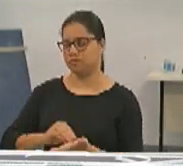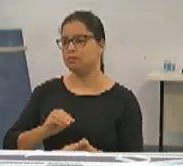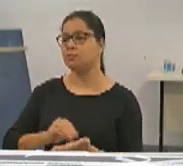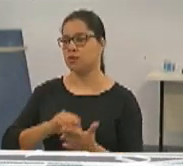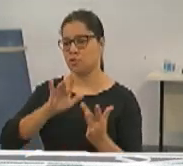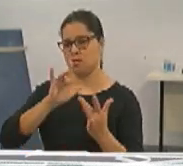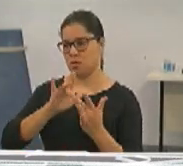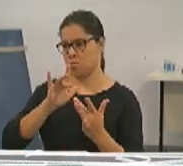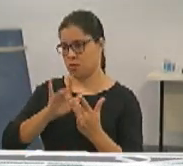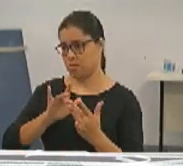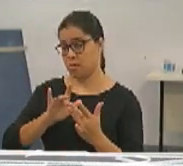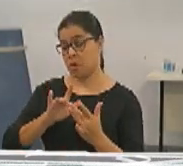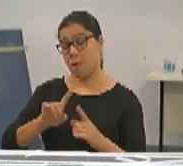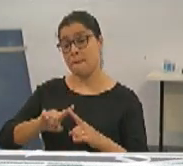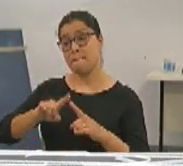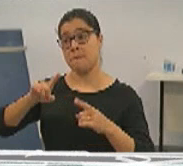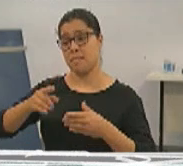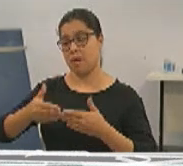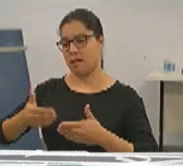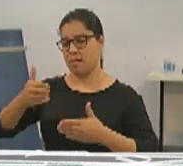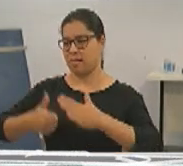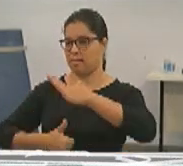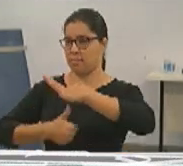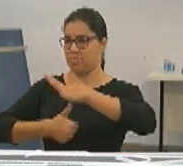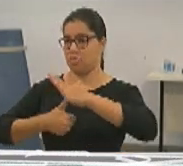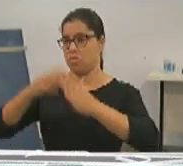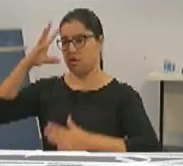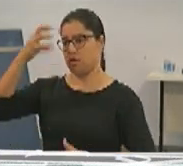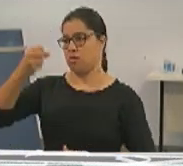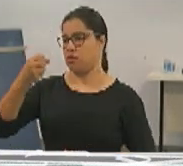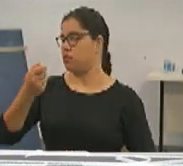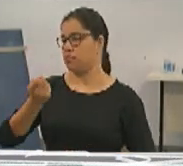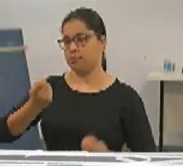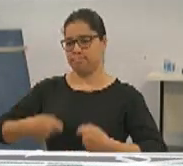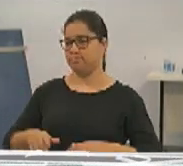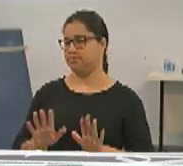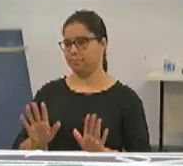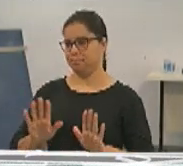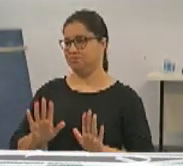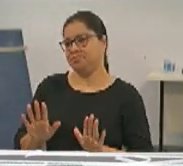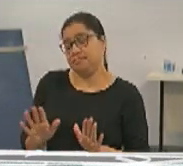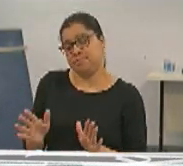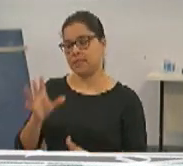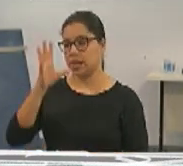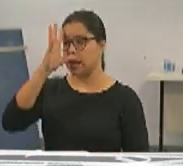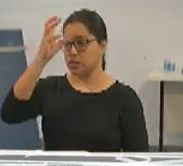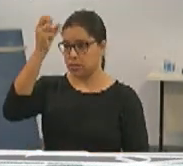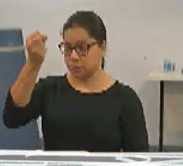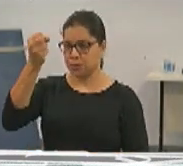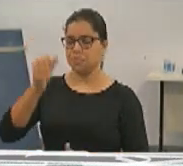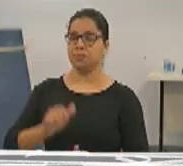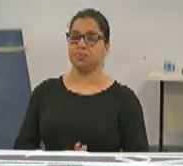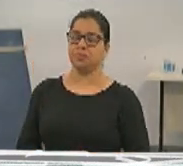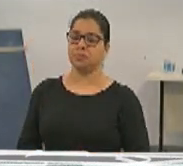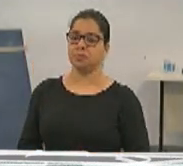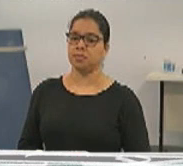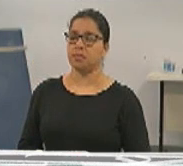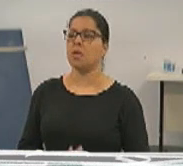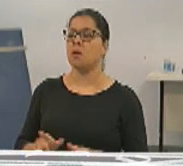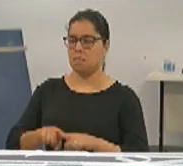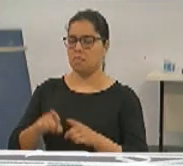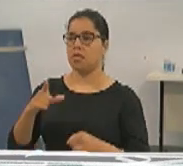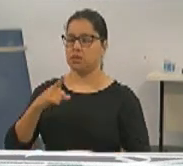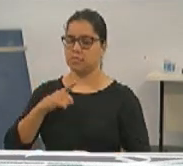pela administração, pela reitoria, né? Com exceção da assessoria de